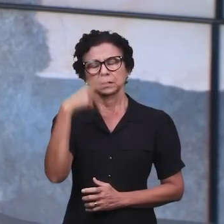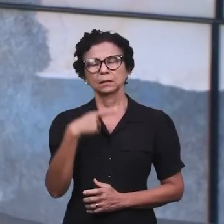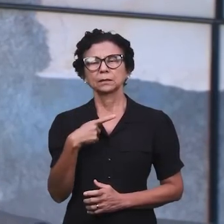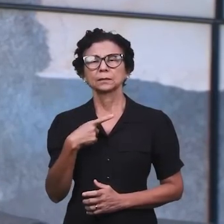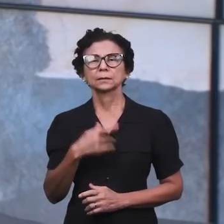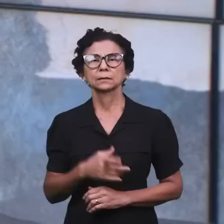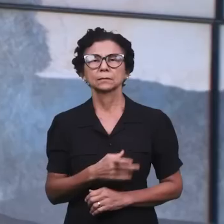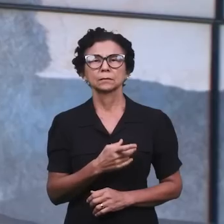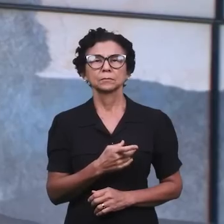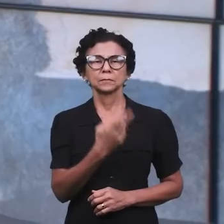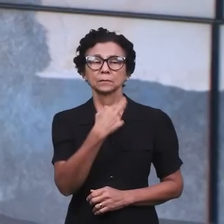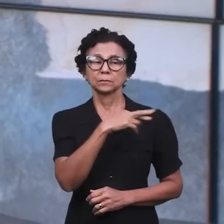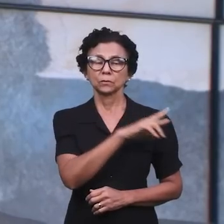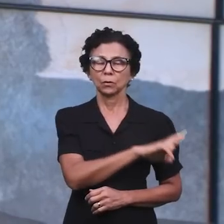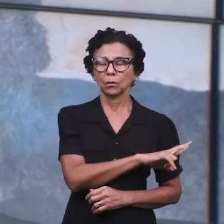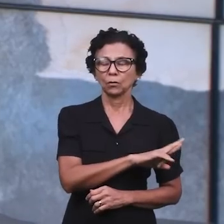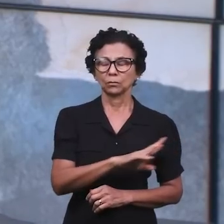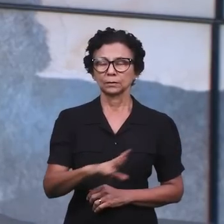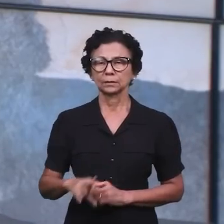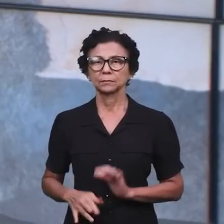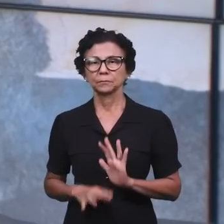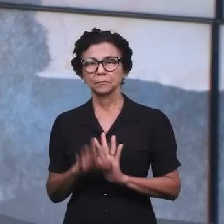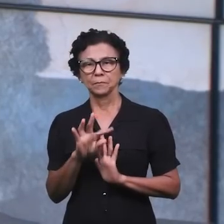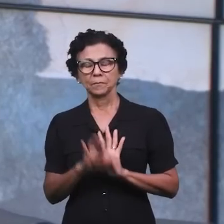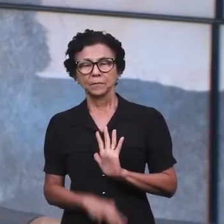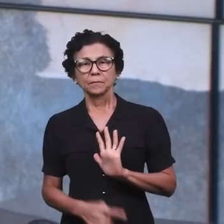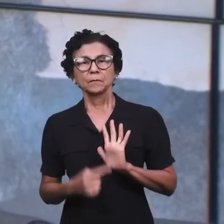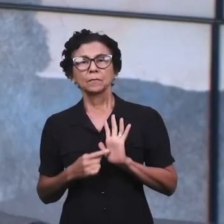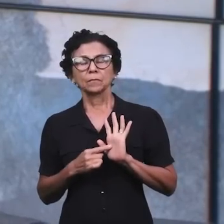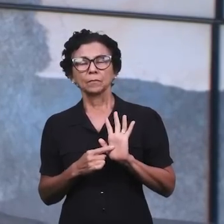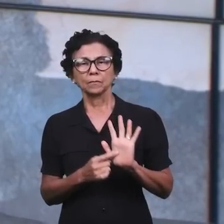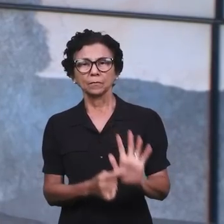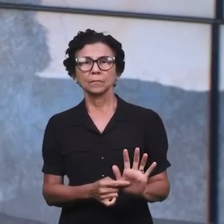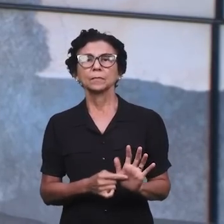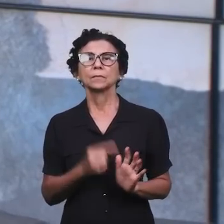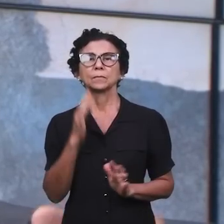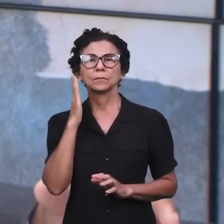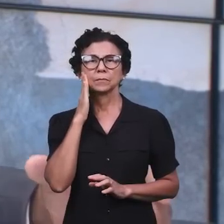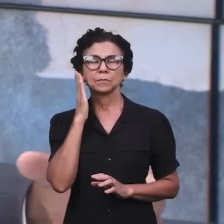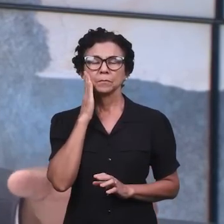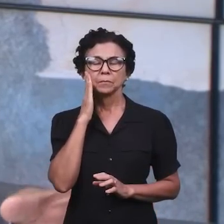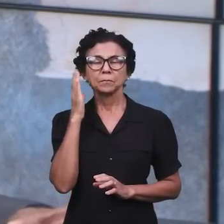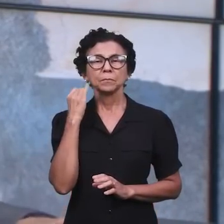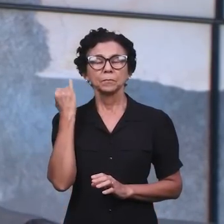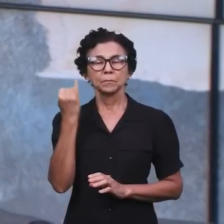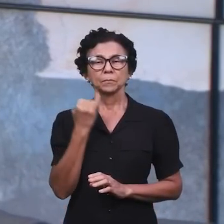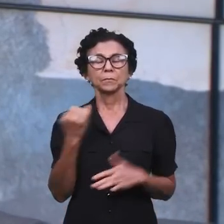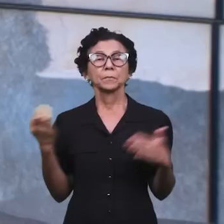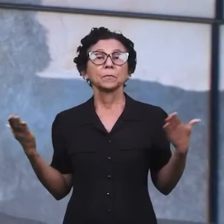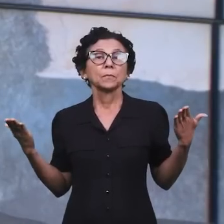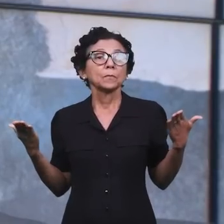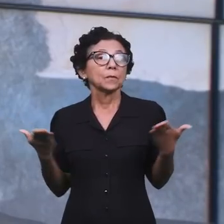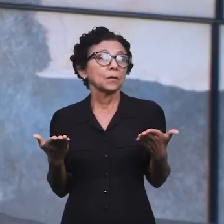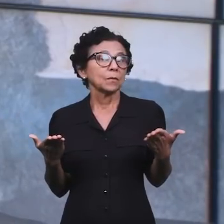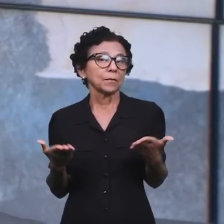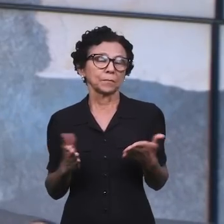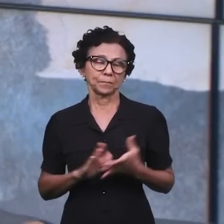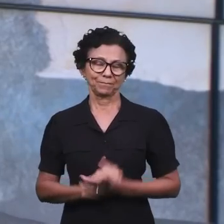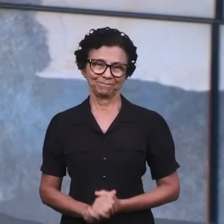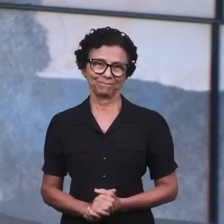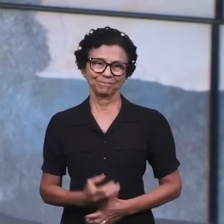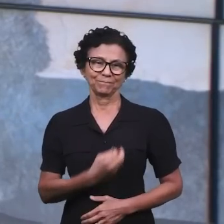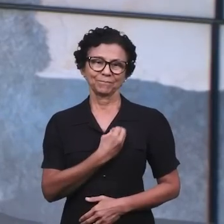uma direção, nos dá um norte muito importante para nós falarmos sobre isso. Nós vivemos hoje em um tempo